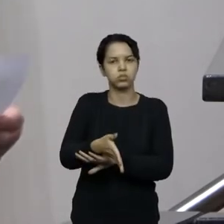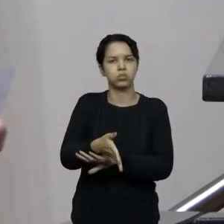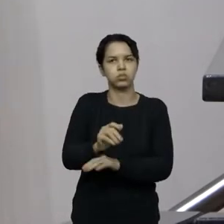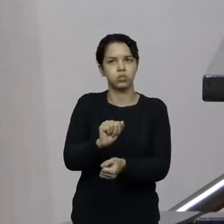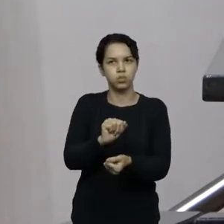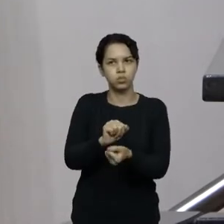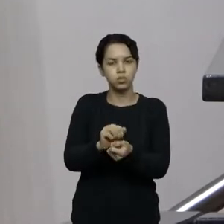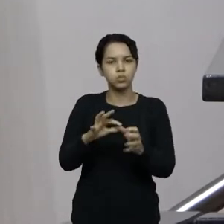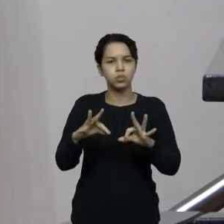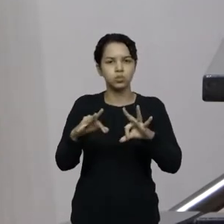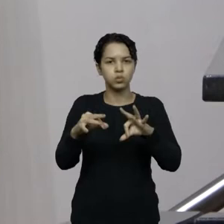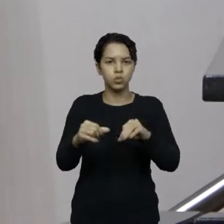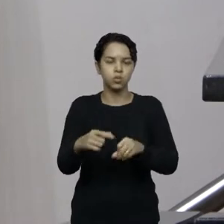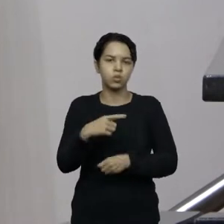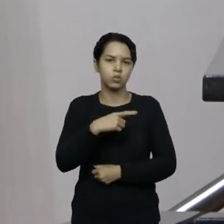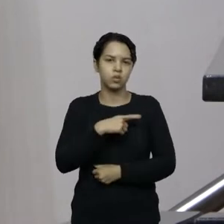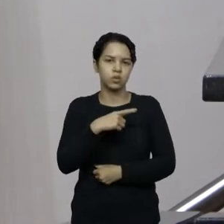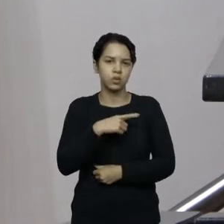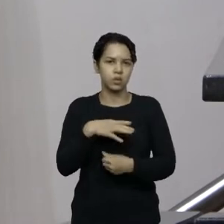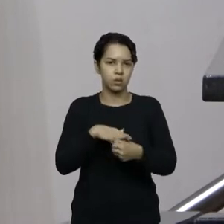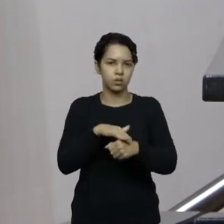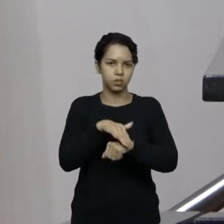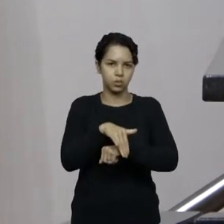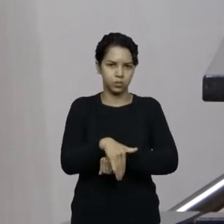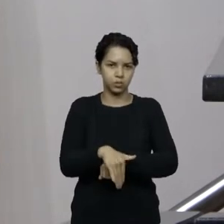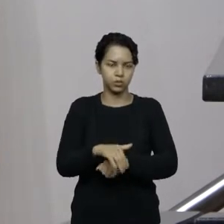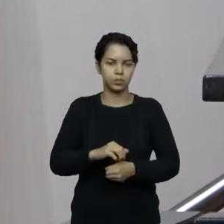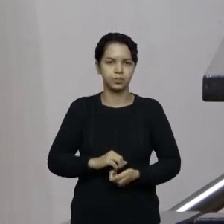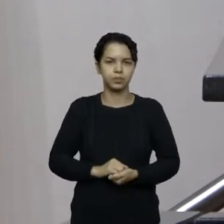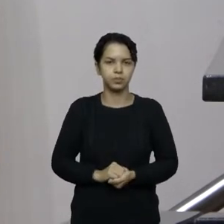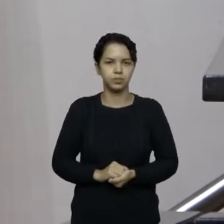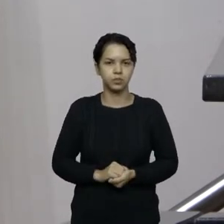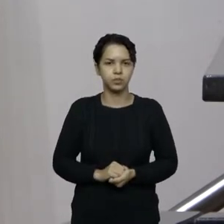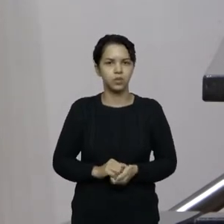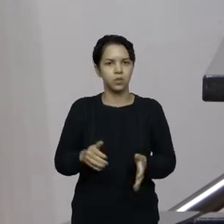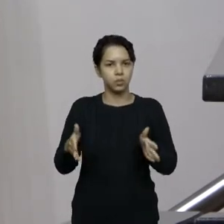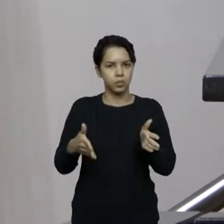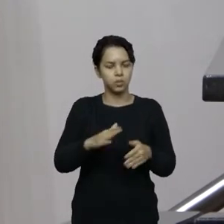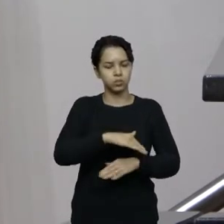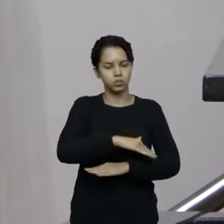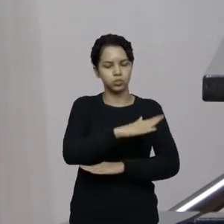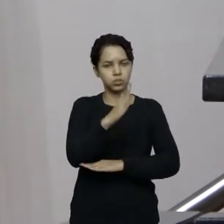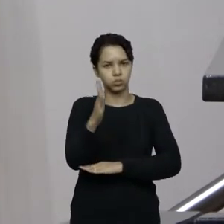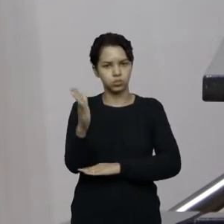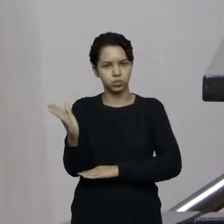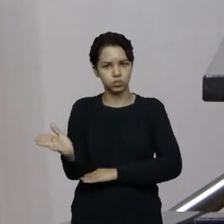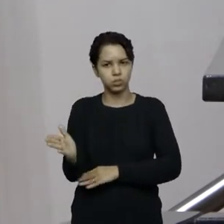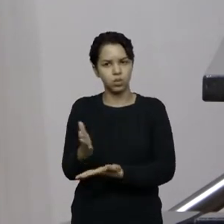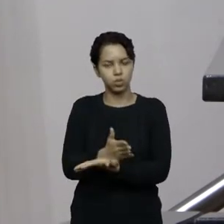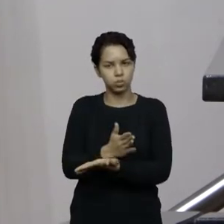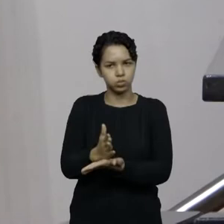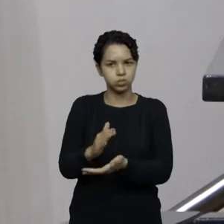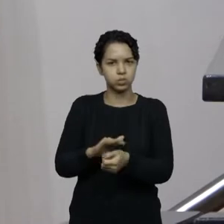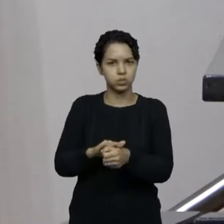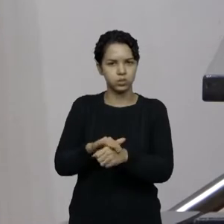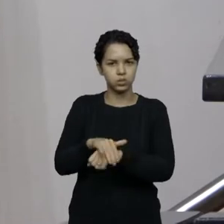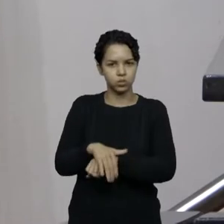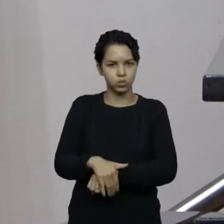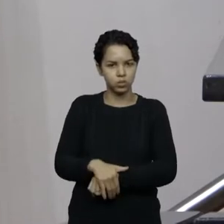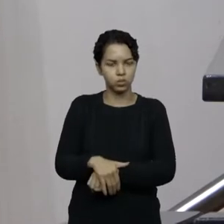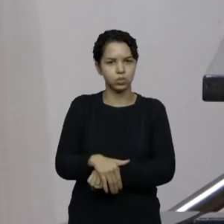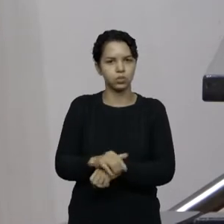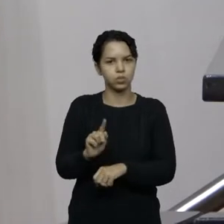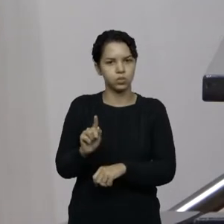ocorreram exatamente a noite durante o dia e algumas à noite aonde pro o